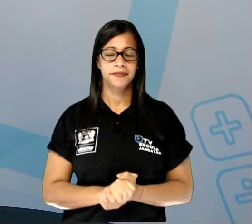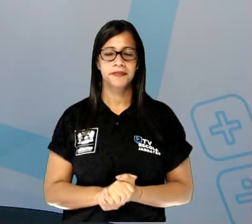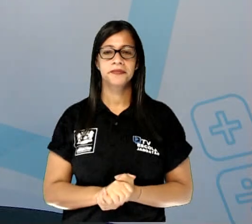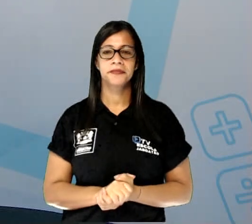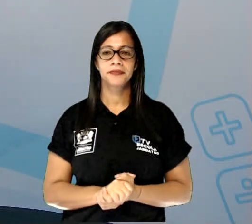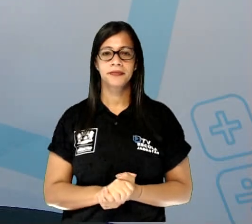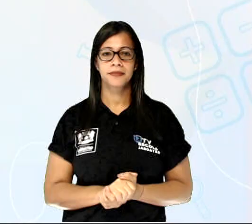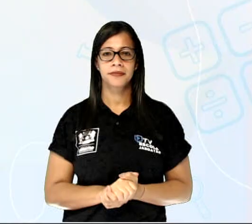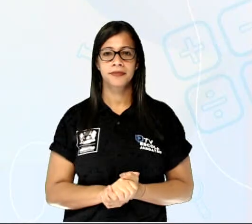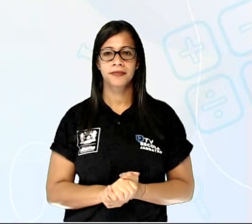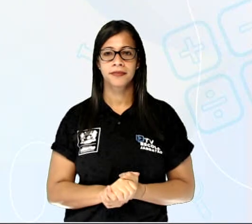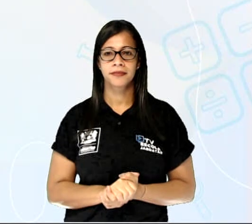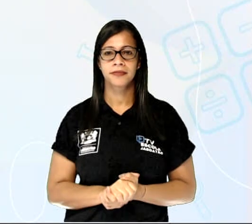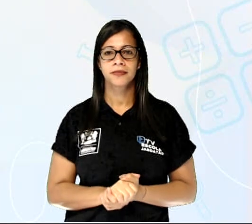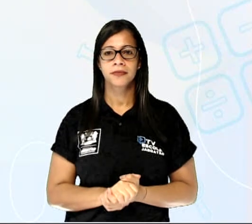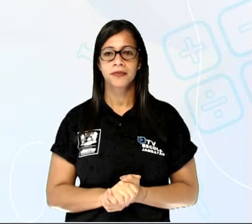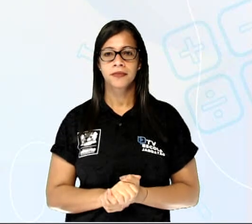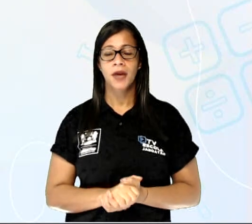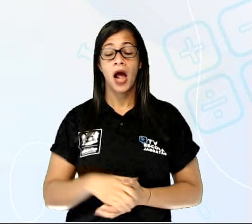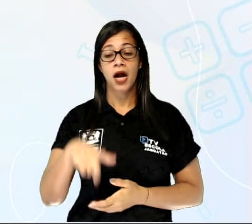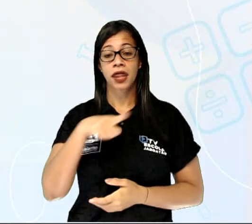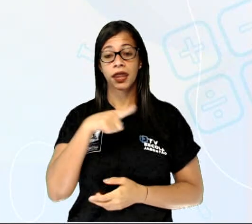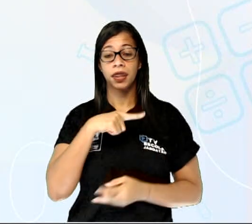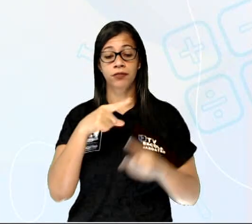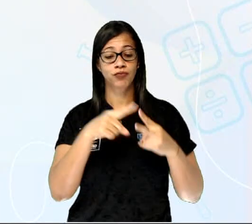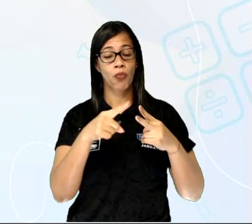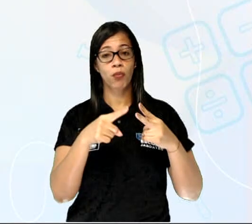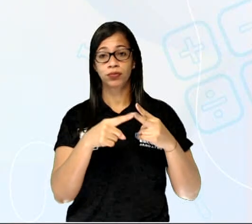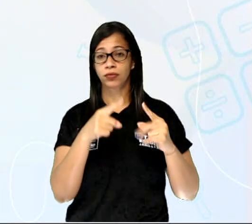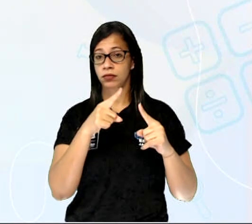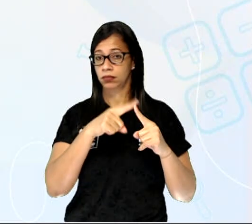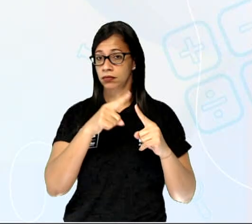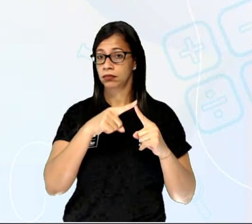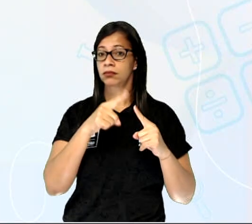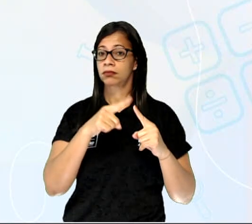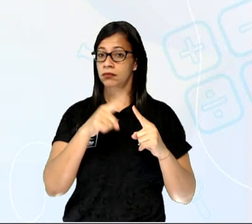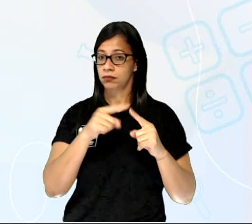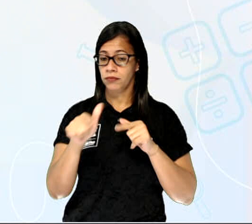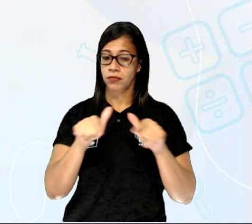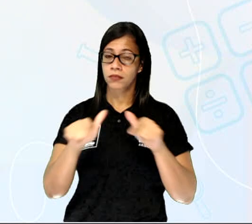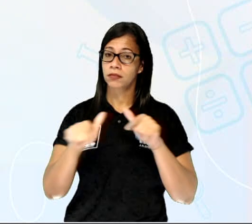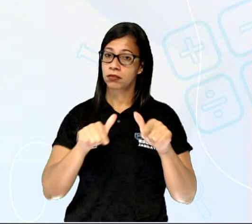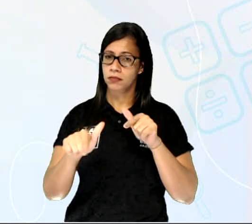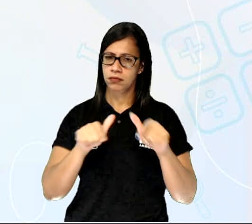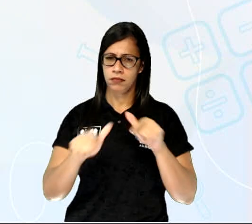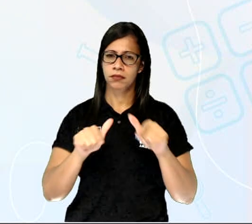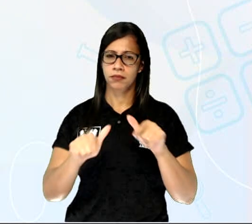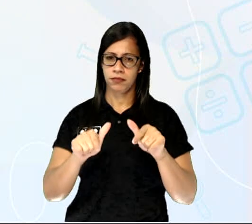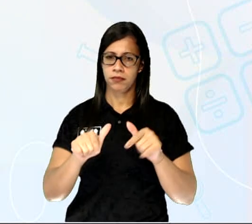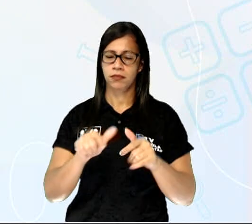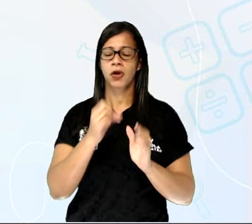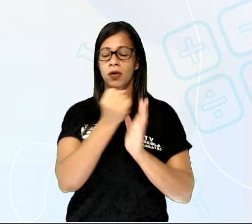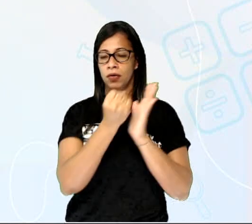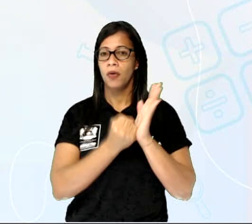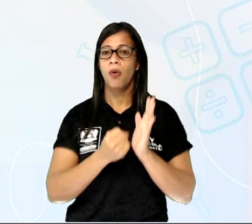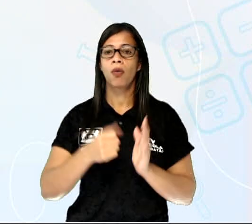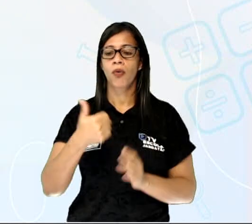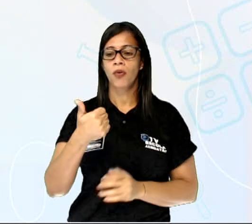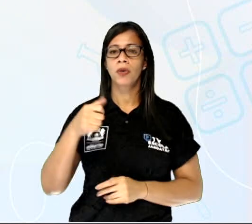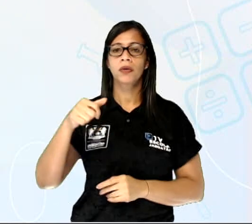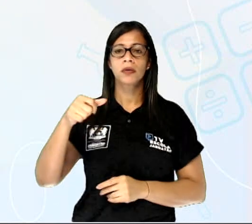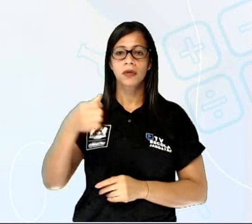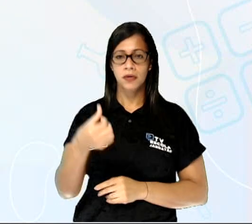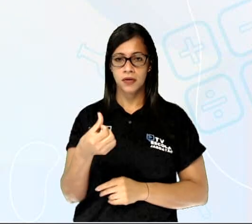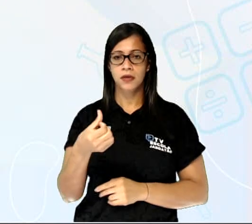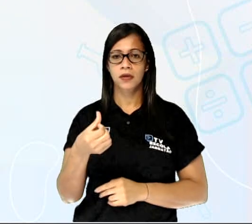Pode passar para a tela? Existiam dois tipos de mão de obra nos engenhos de açúcar, nos séculos XVI ao XVIII. A mão de